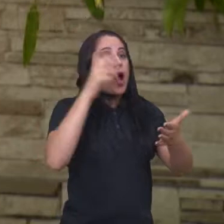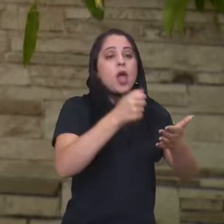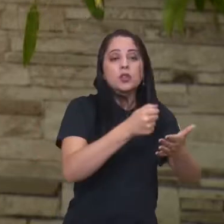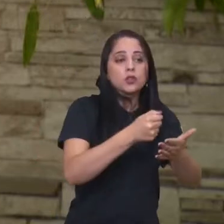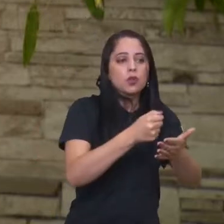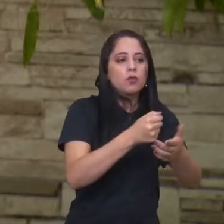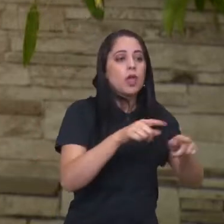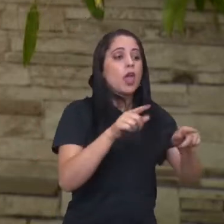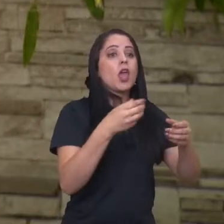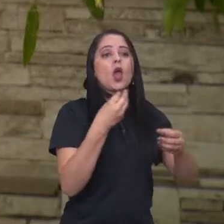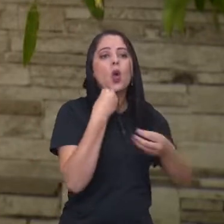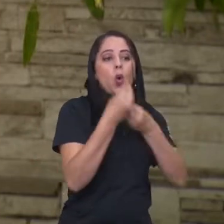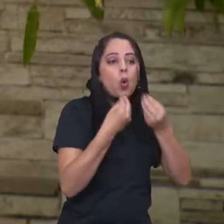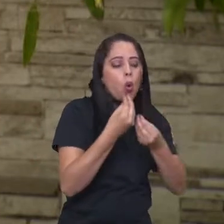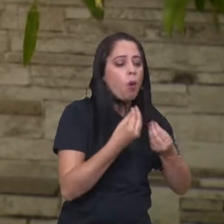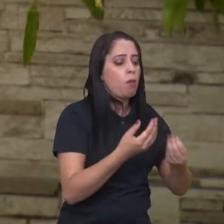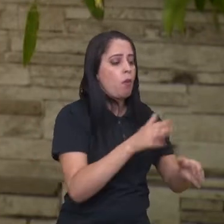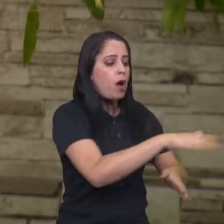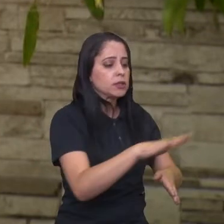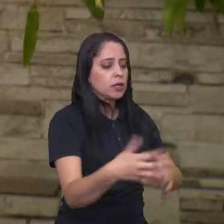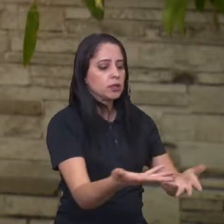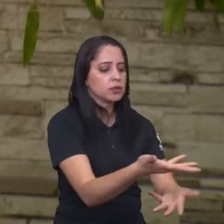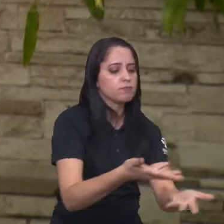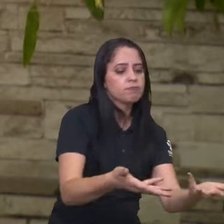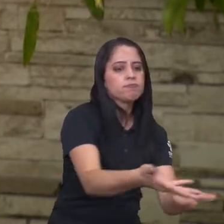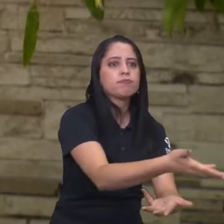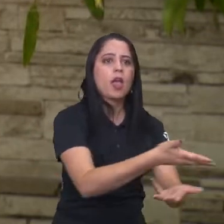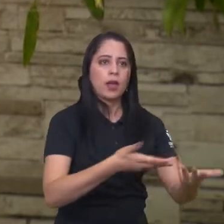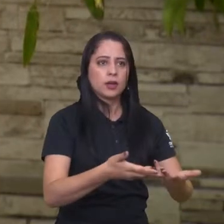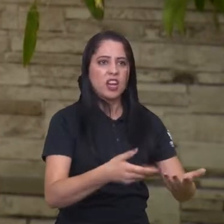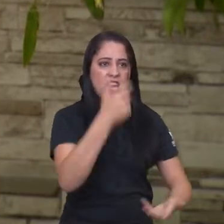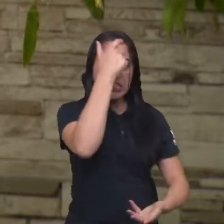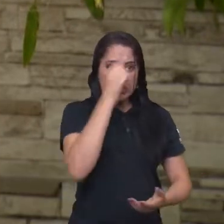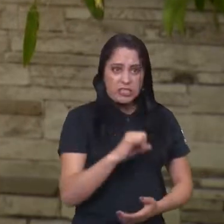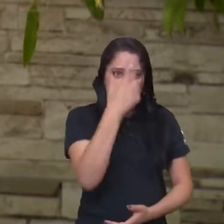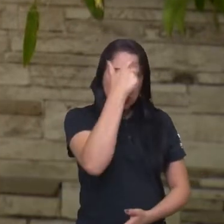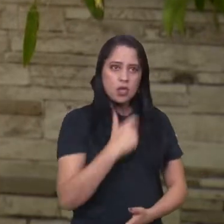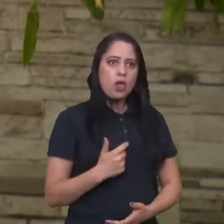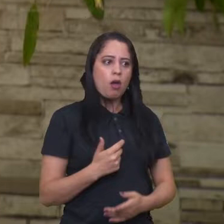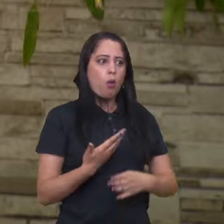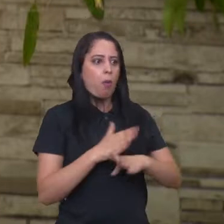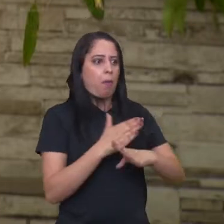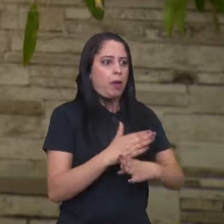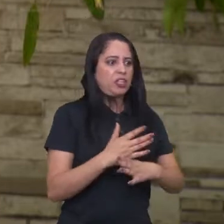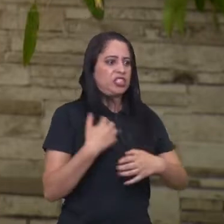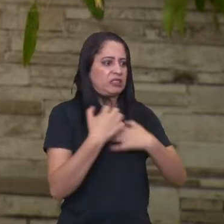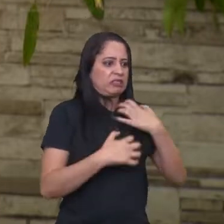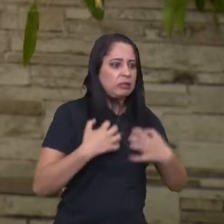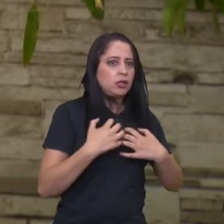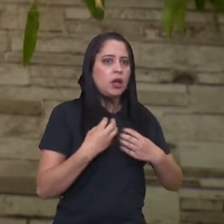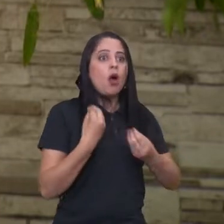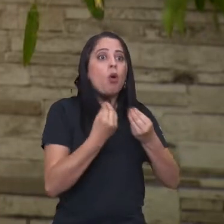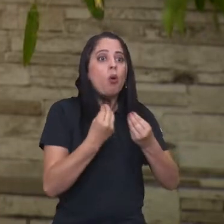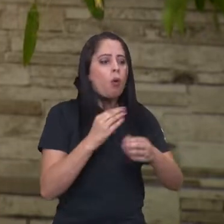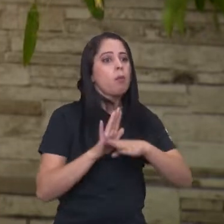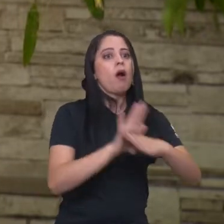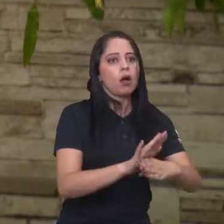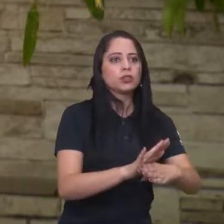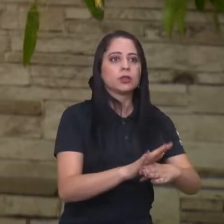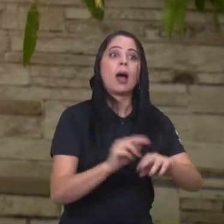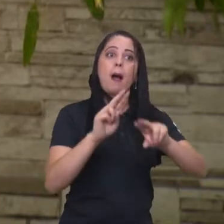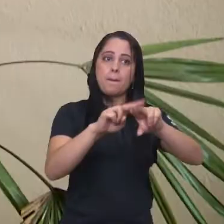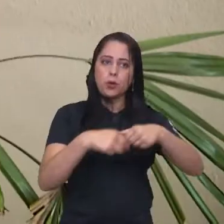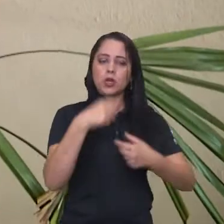uma inteligência emocional estabilizada, eu também não posso ajudar o outro. Então, por isso, eu também continuo ainda buscando cada vez mais ajuda com a